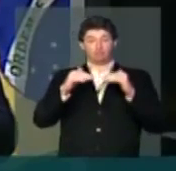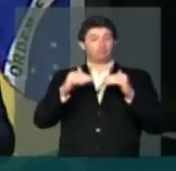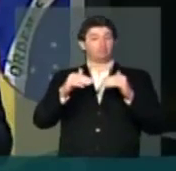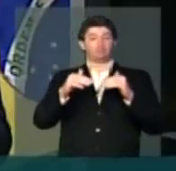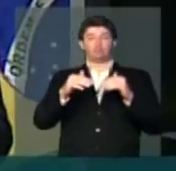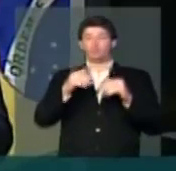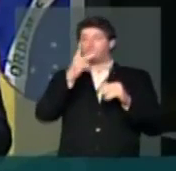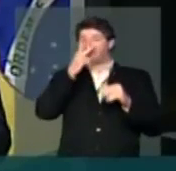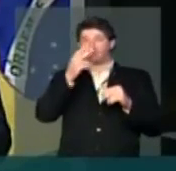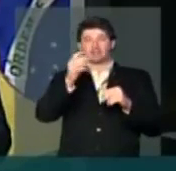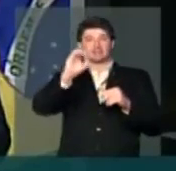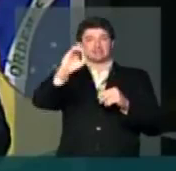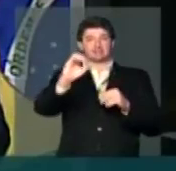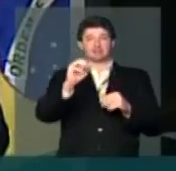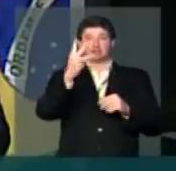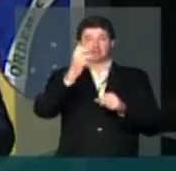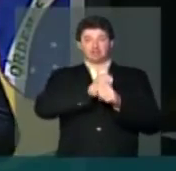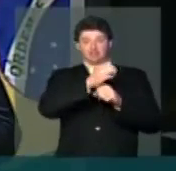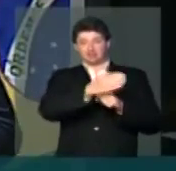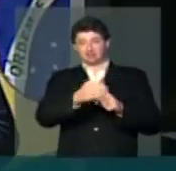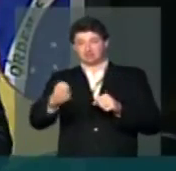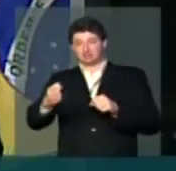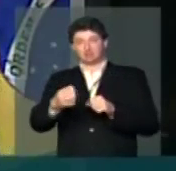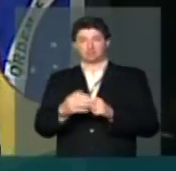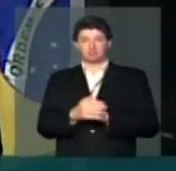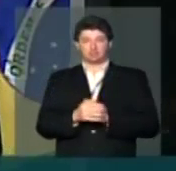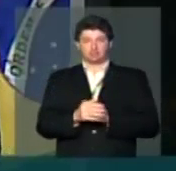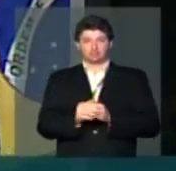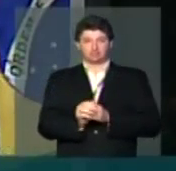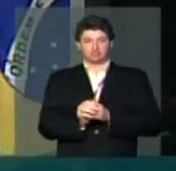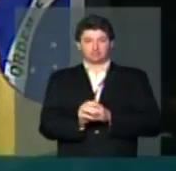praticamente nula nesses 3 anos até 2015.